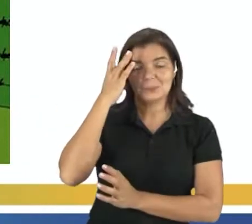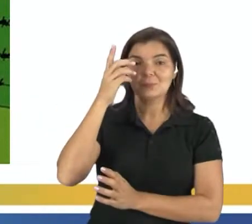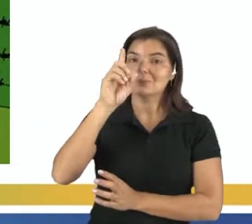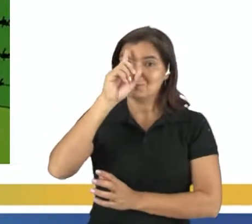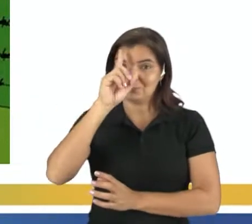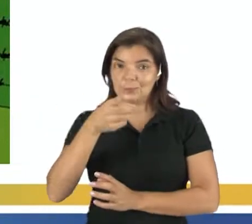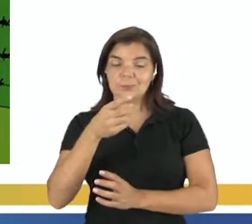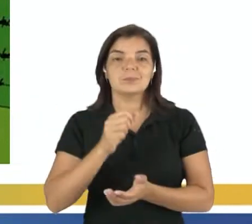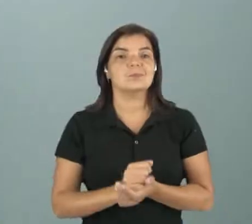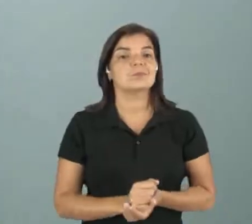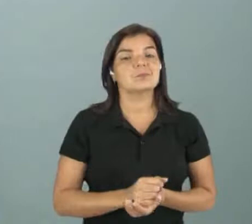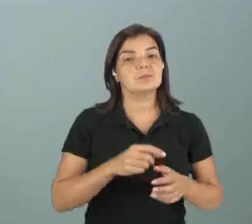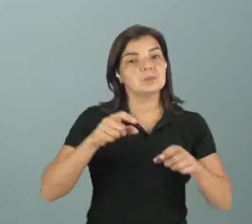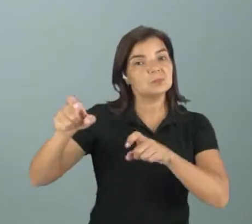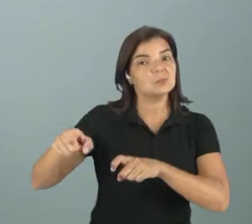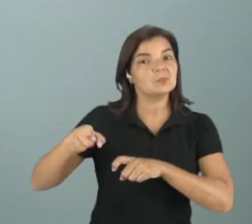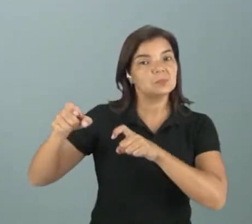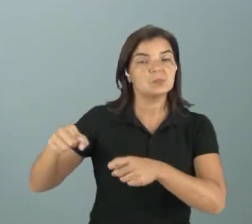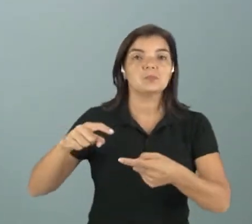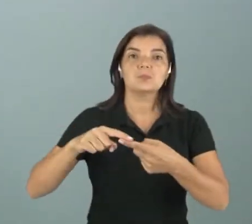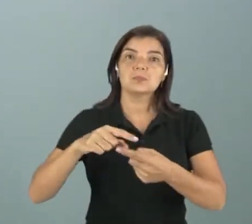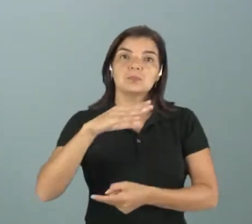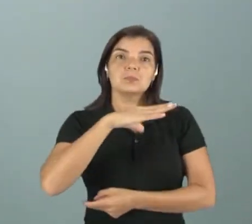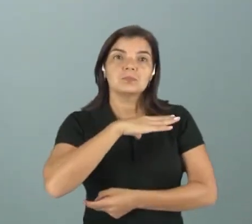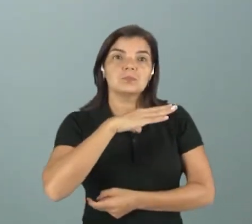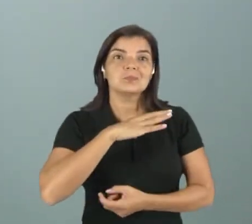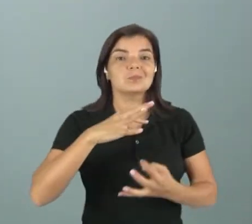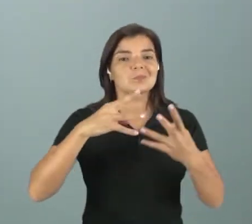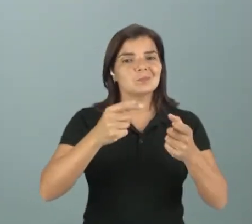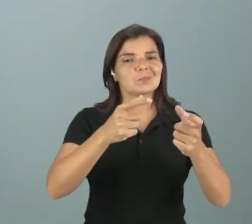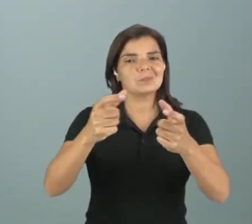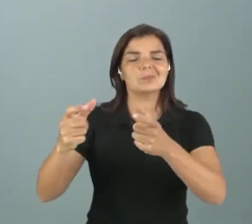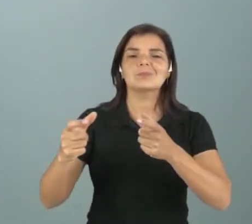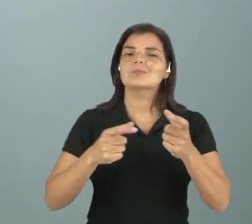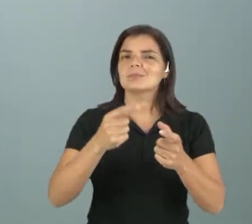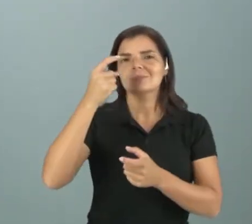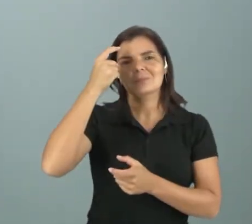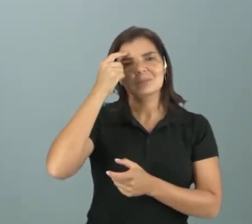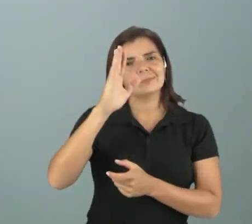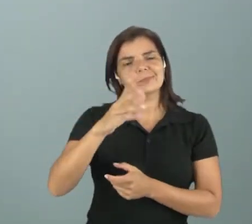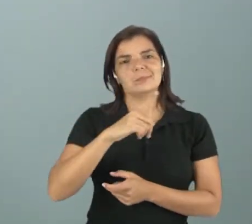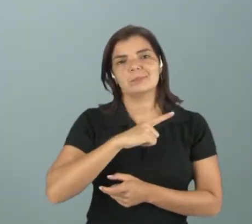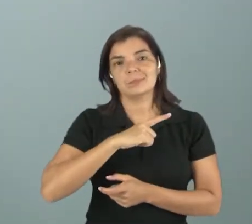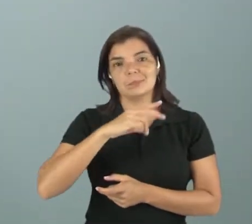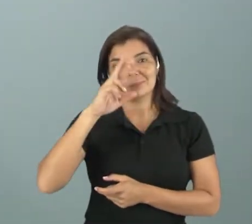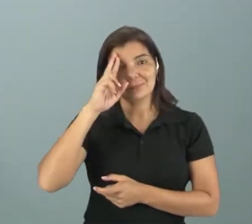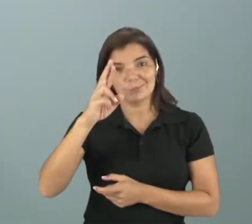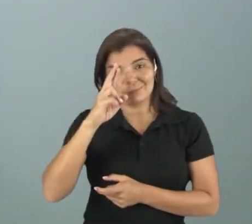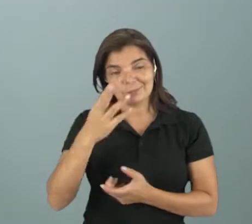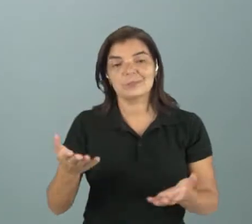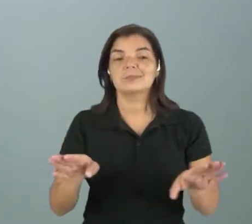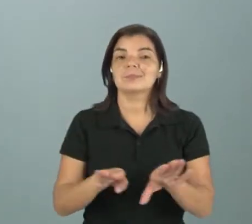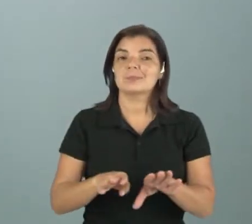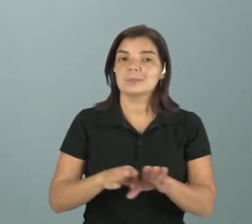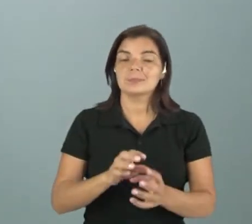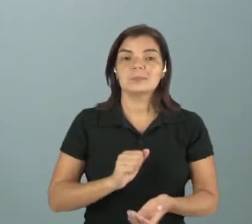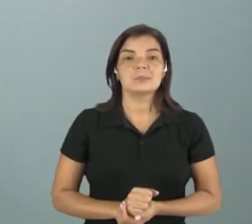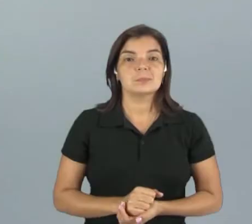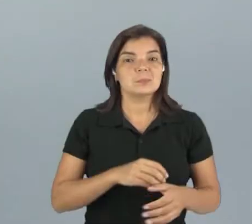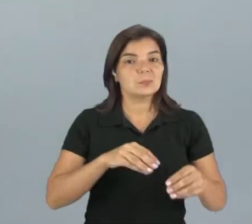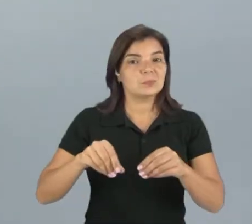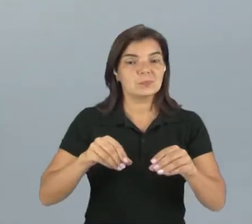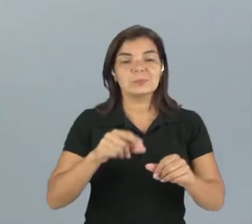dono. Seja no meio rural ou no meio urbano, todos os lugares que você pensa já tem um dono. Então, aqueles que não têm